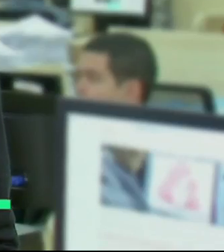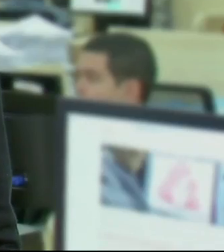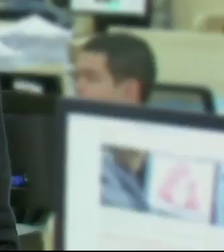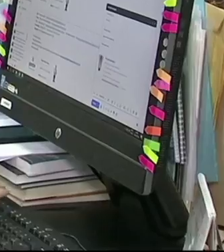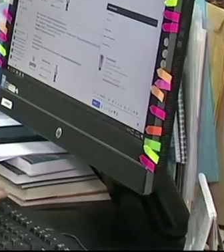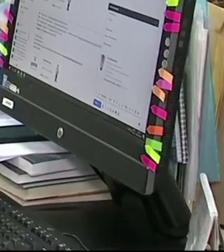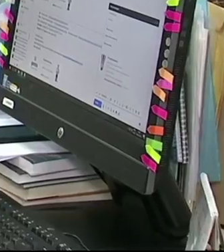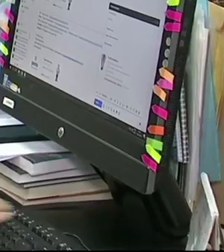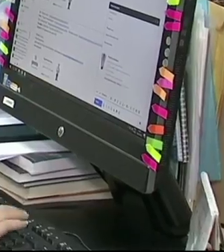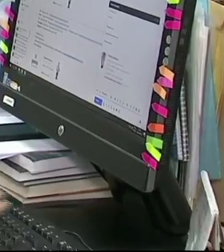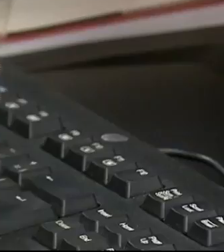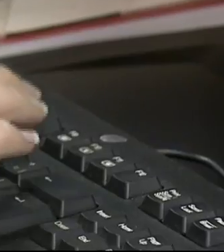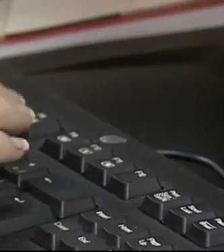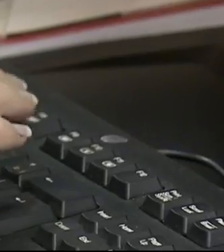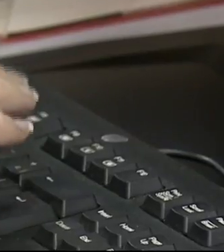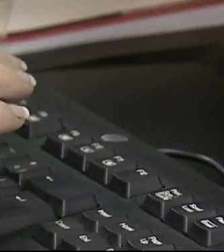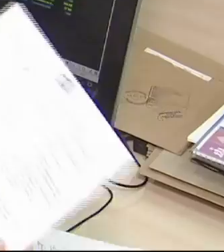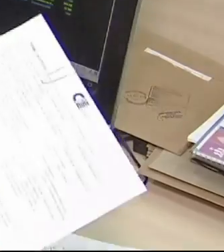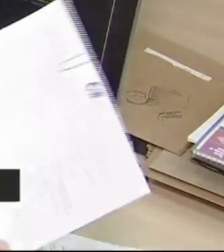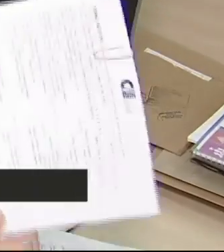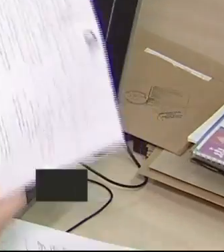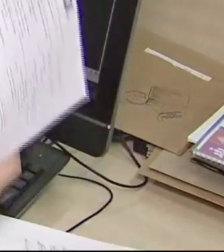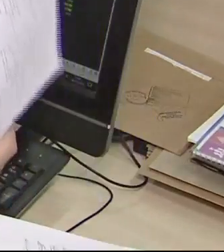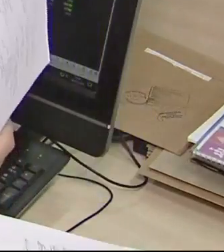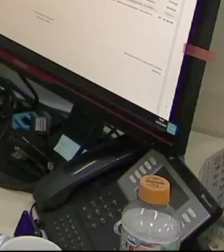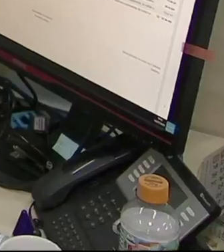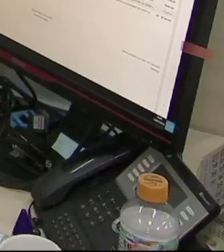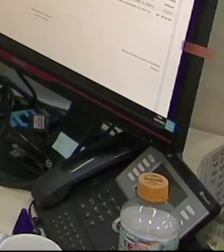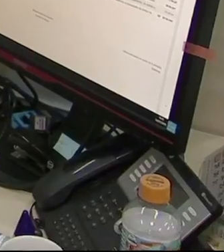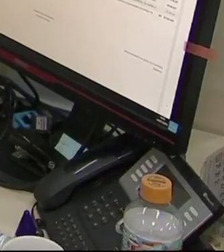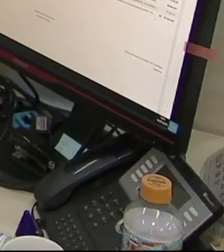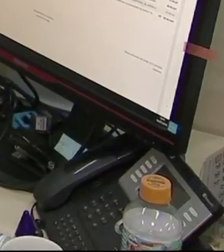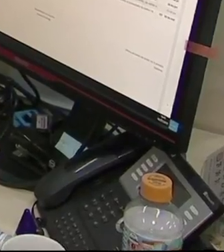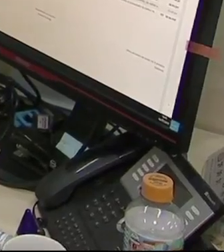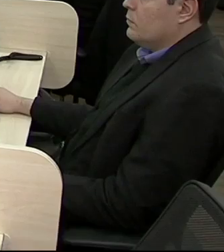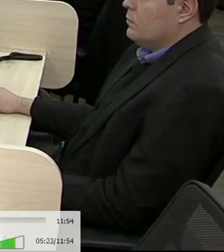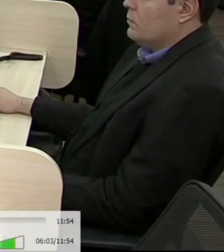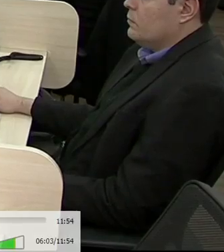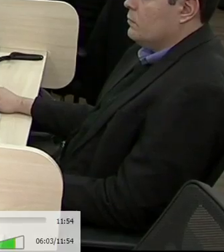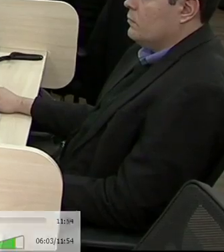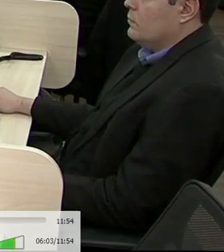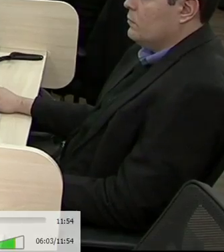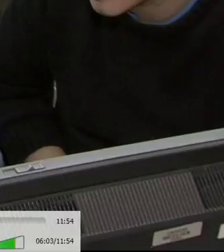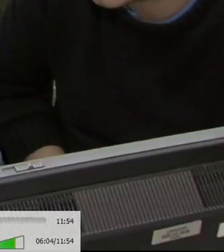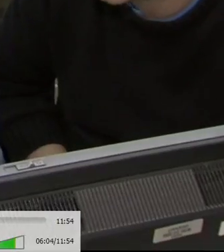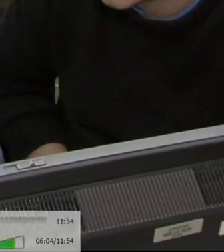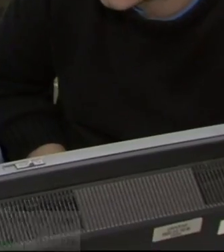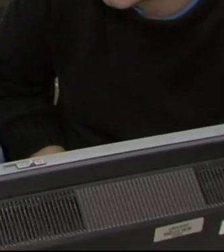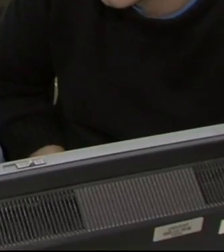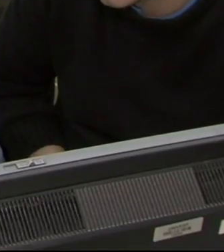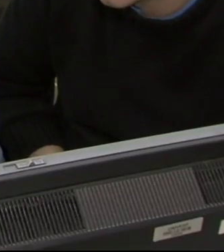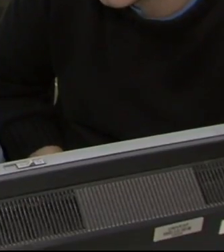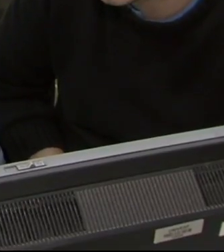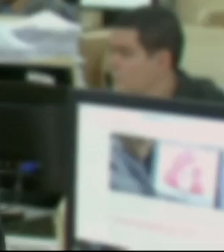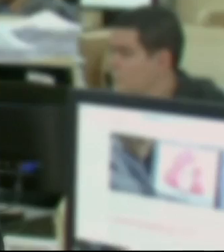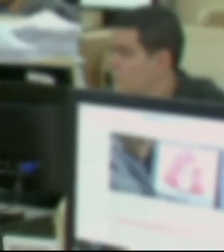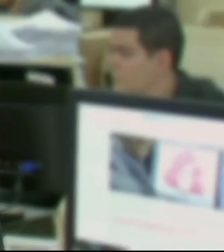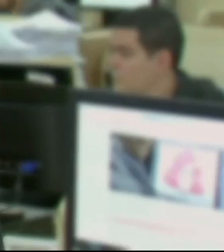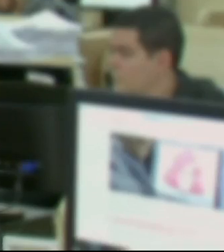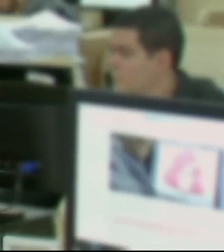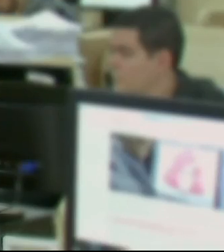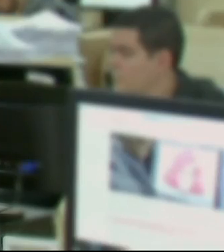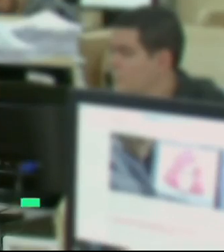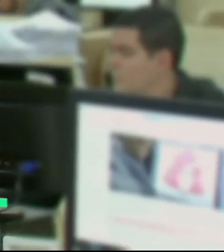de registro acadêmico responsável por todos os documentos e atestados e solicitação do dia a dia do nosso aluno